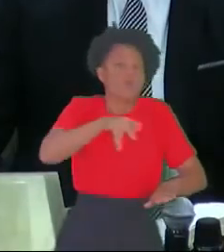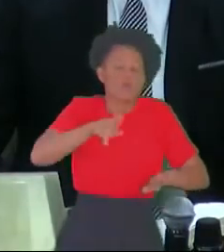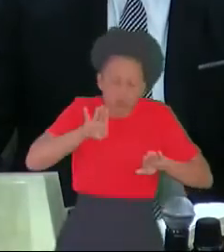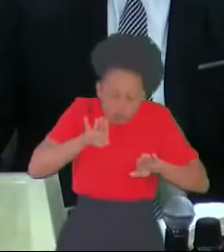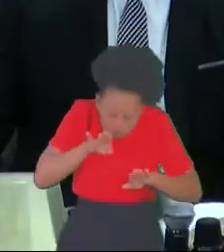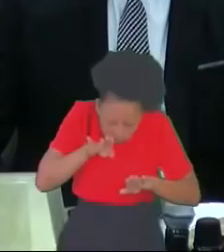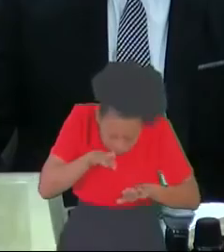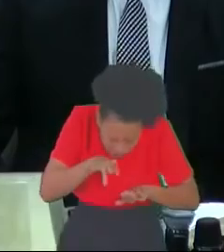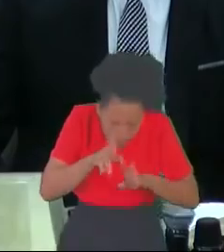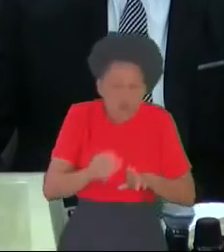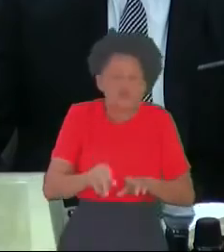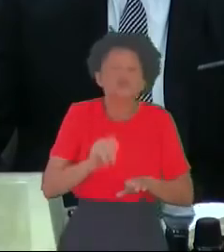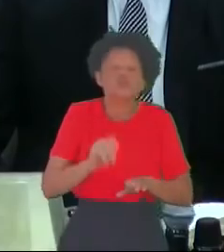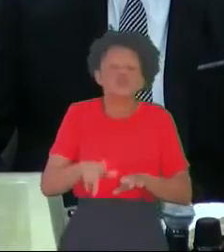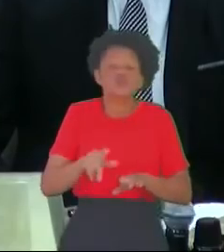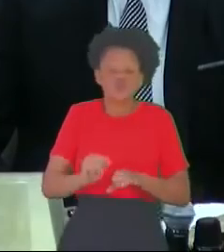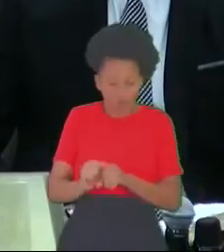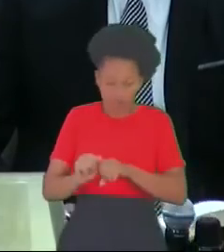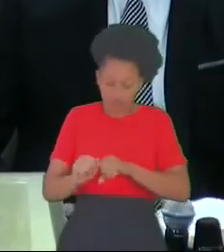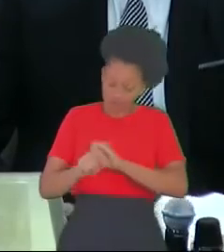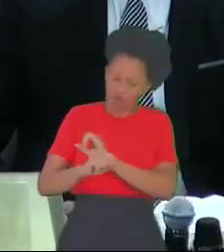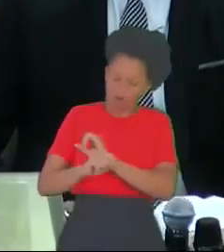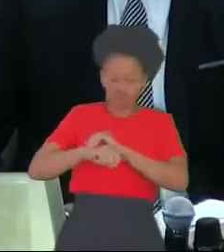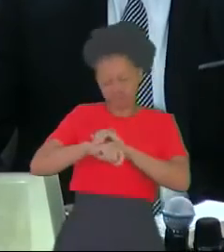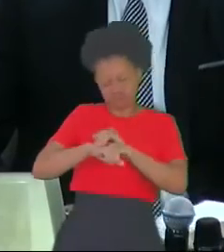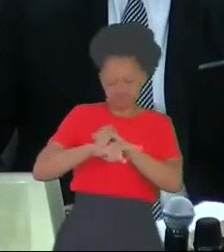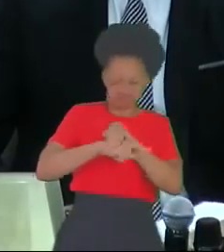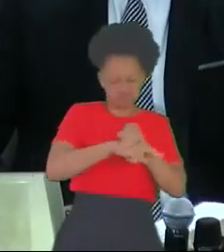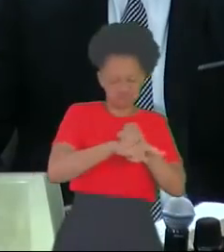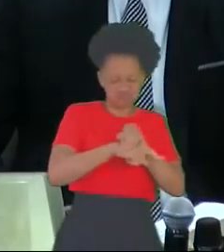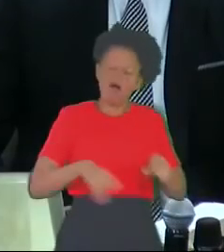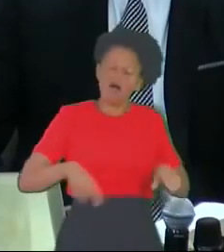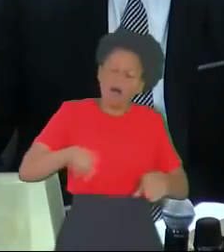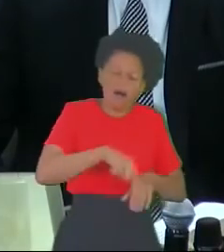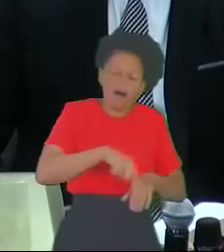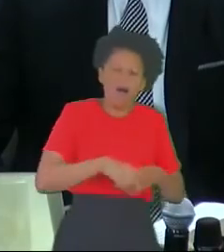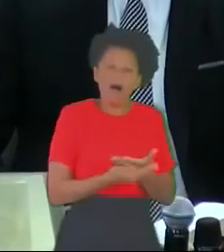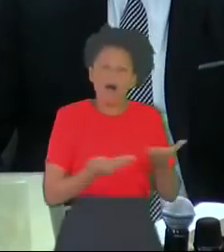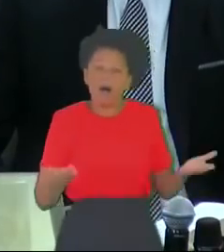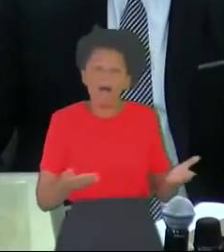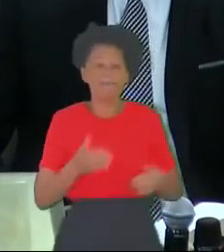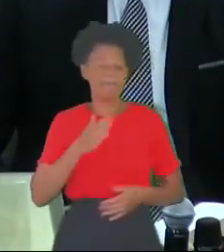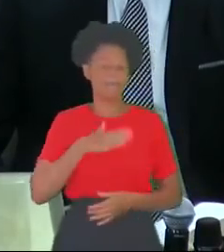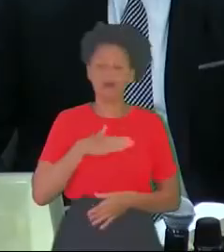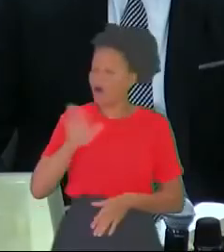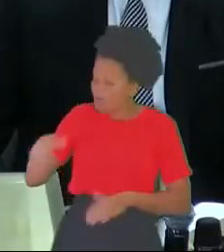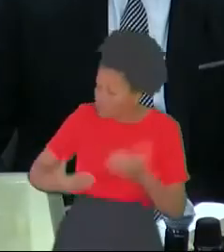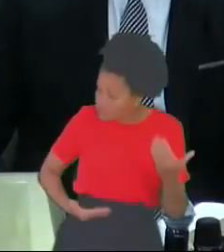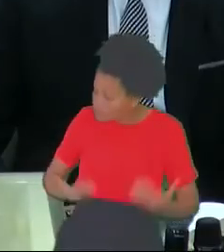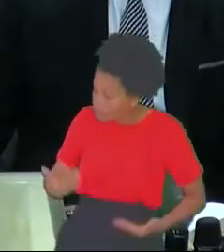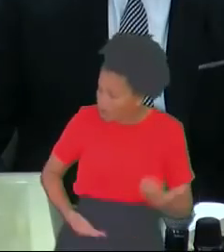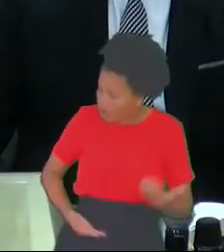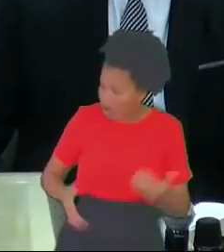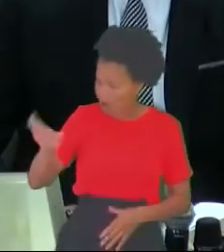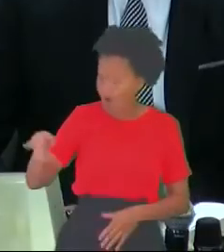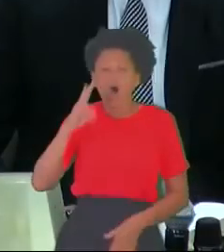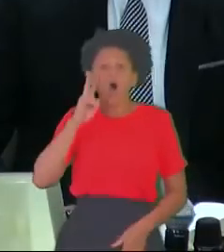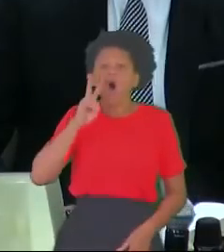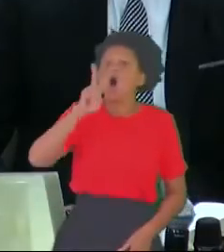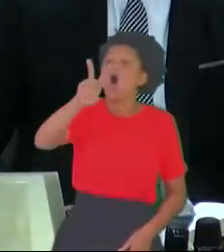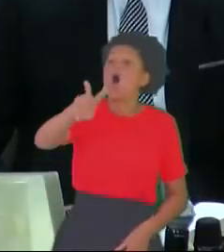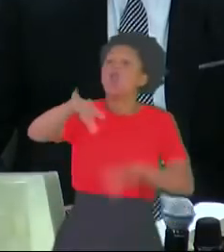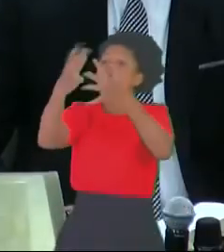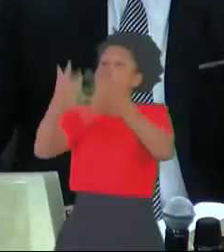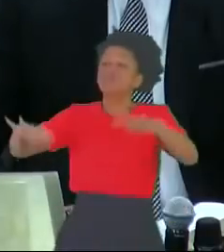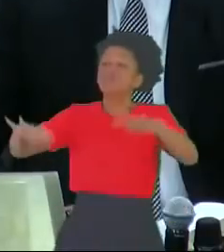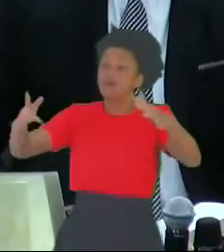bola. Glória a Deus, enrolou, botou a face no chão, chamou o servo dele: meu servo, vem cá olhar, você olha lá para o lado do mar, você